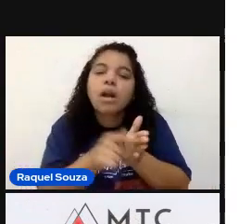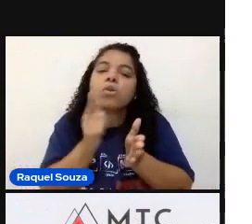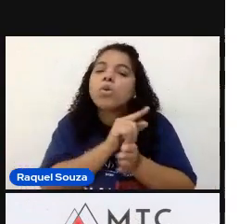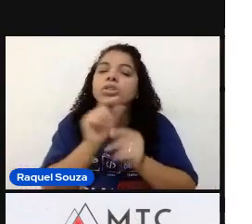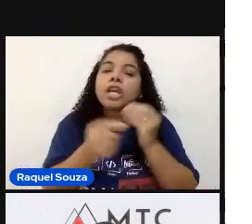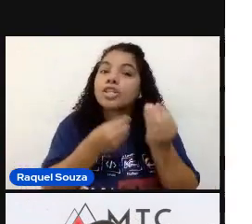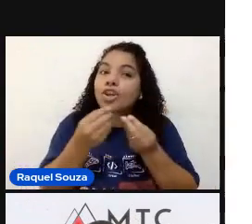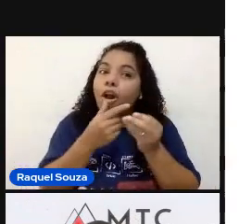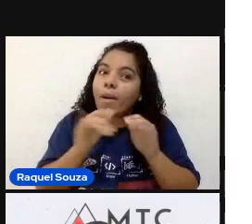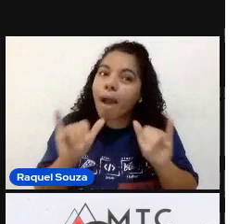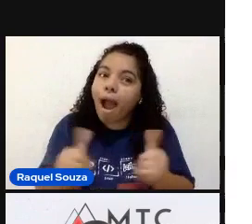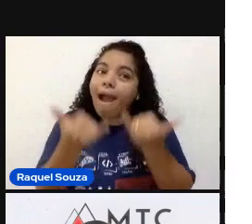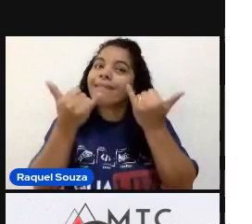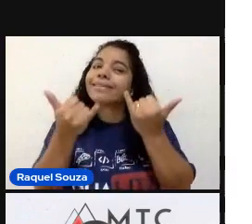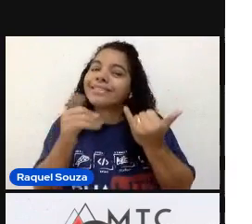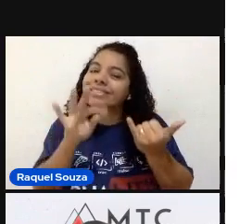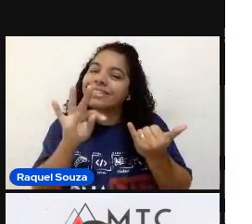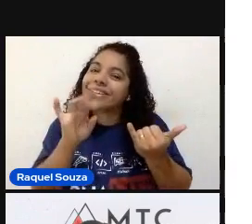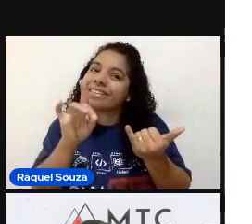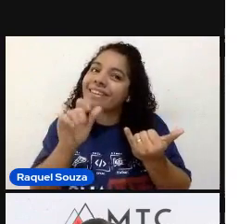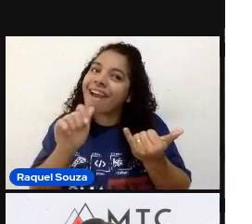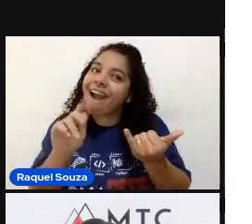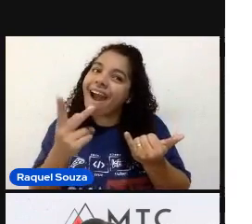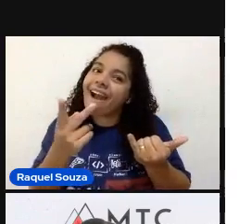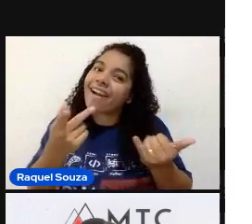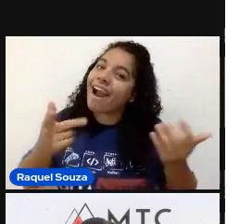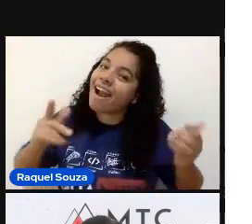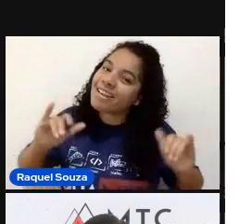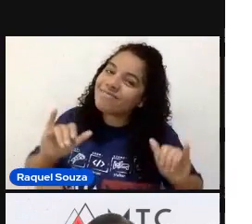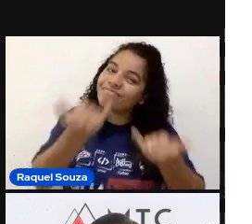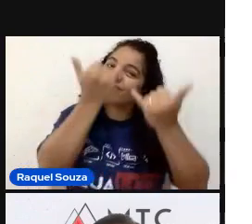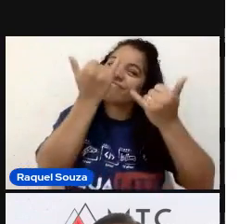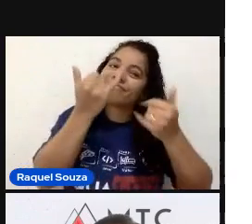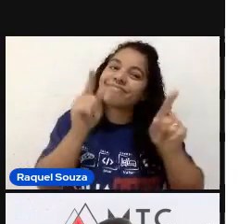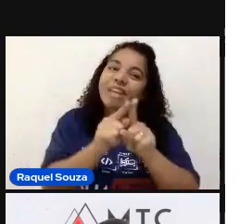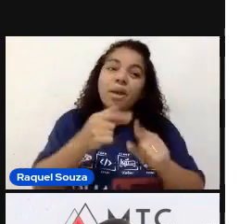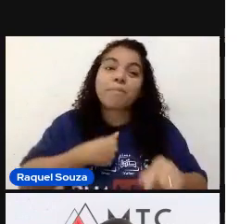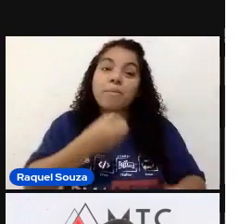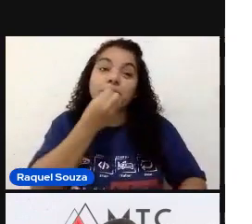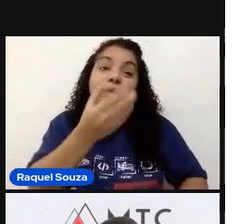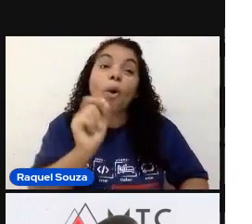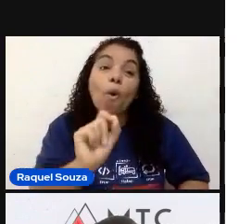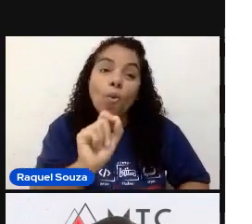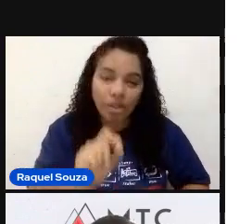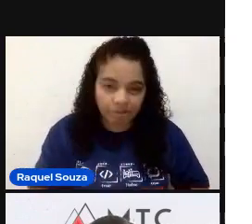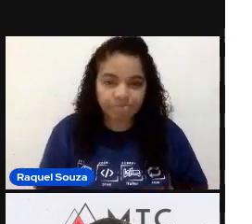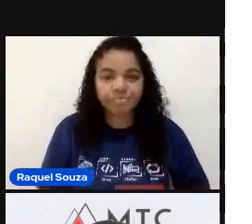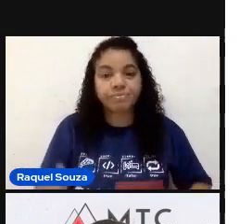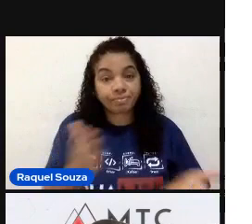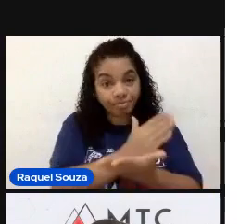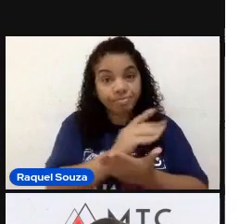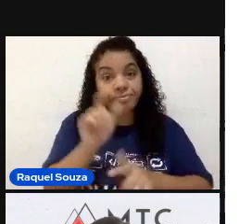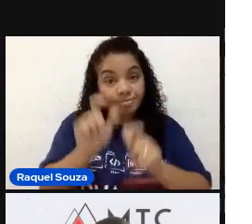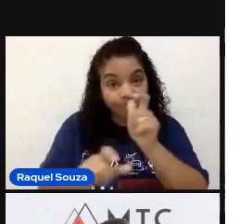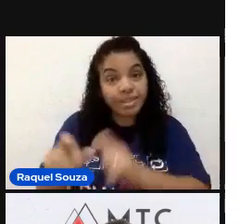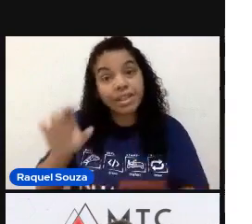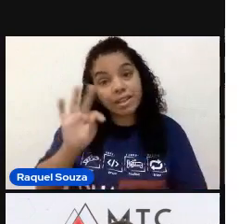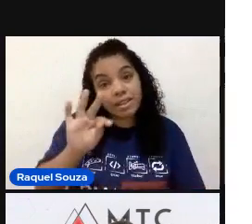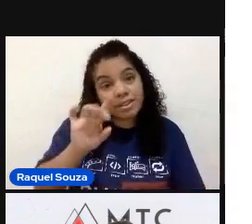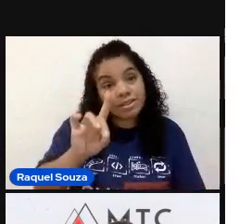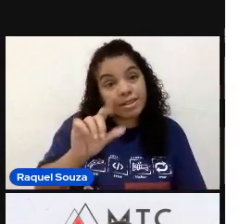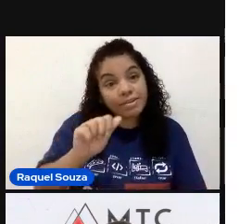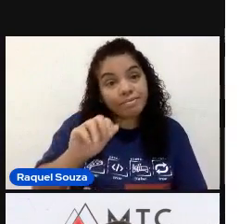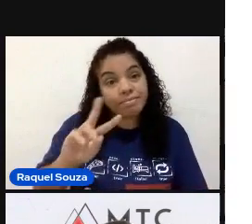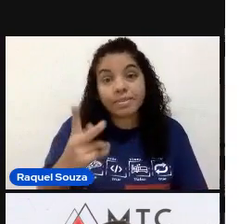como tirar vantagem tendo TDAH. Alguns indivíduos com TDAH parecem